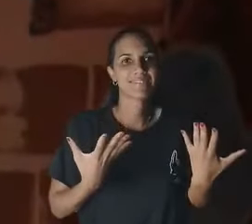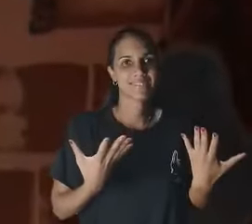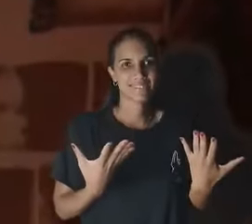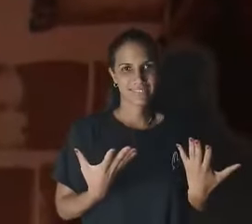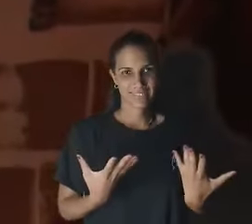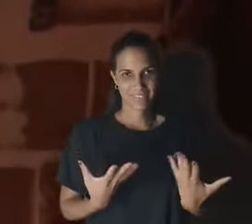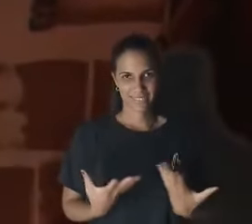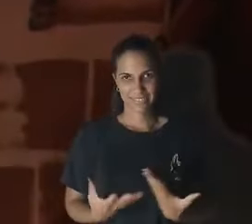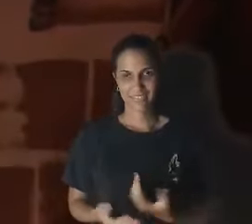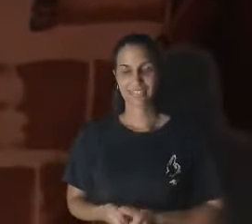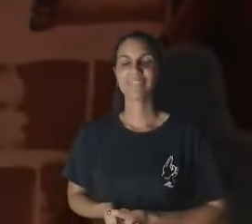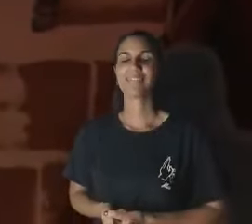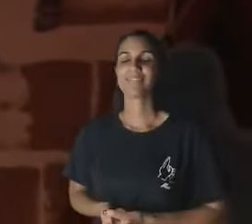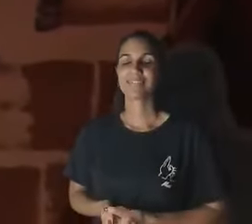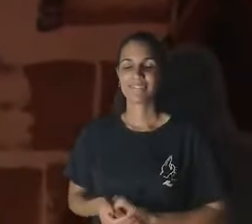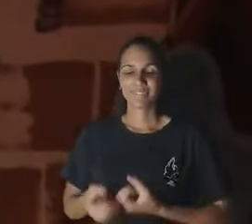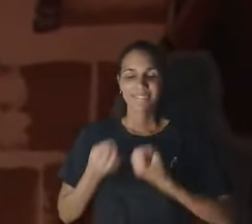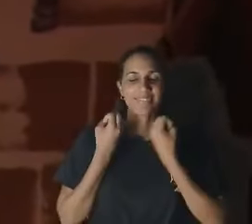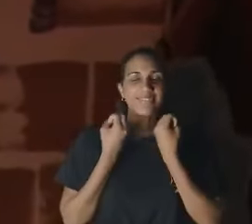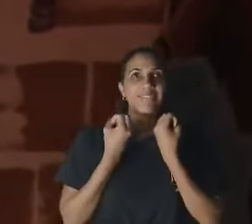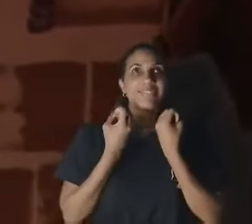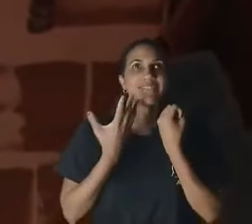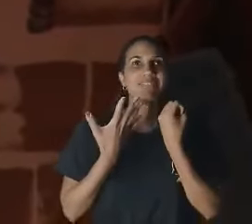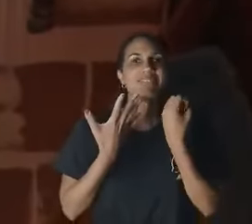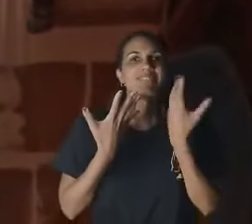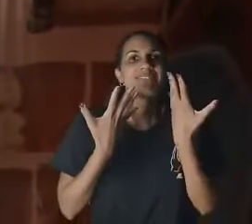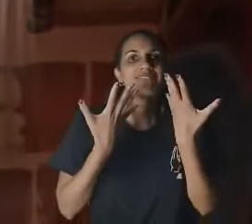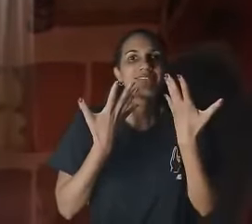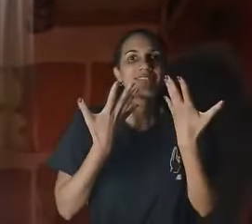bendito, seja